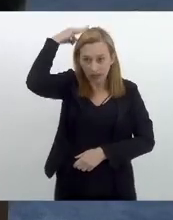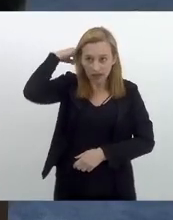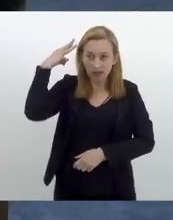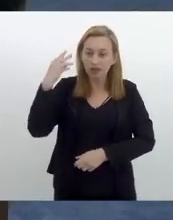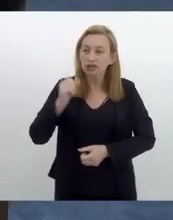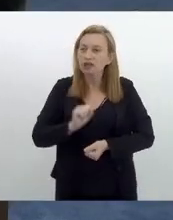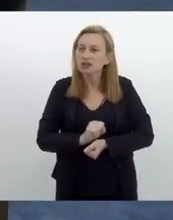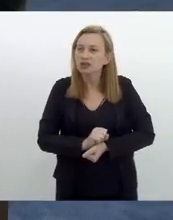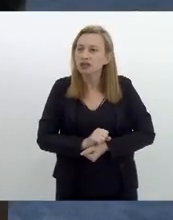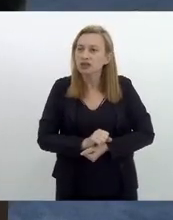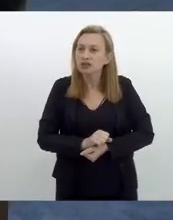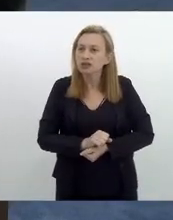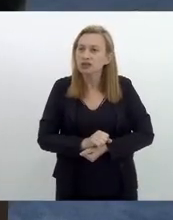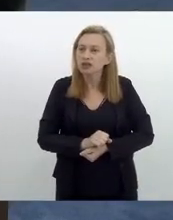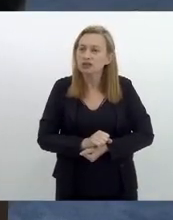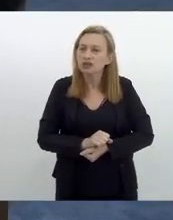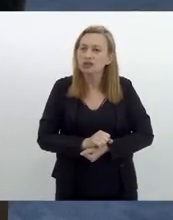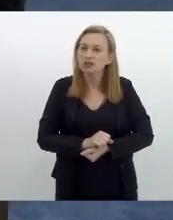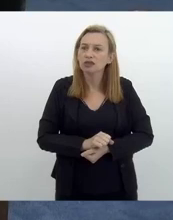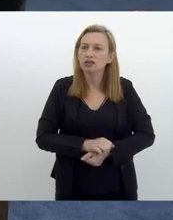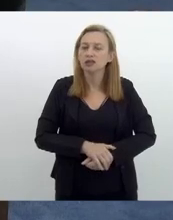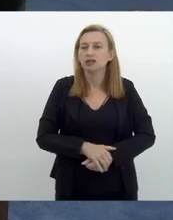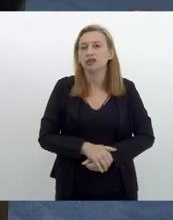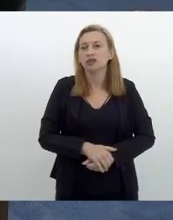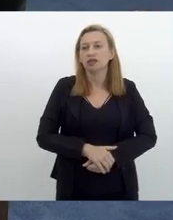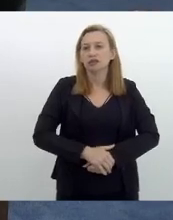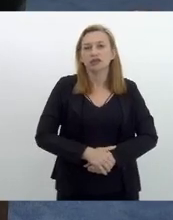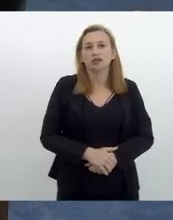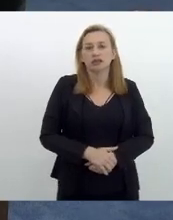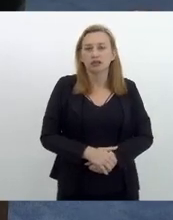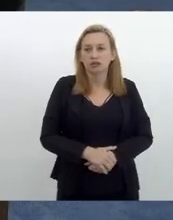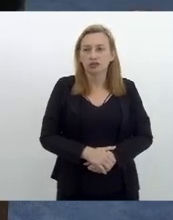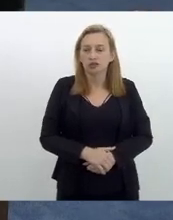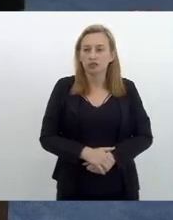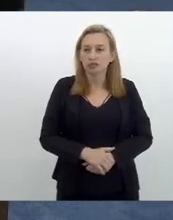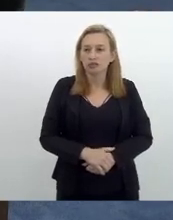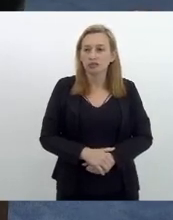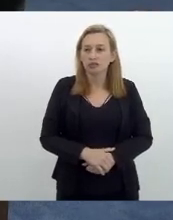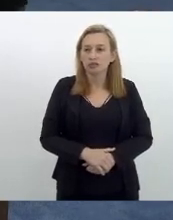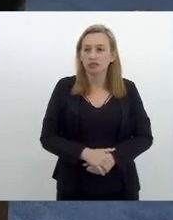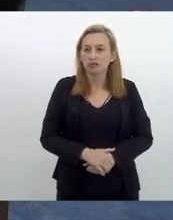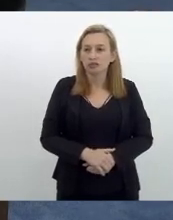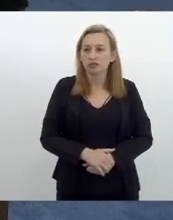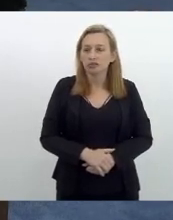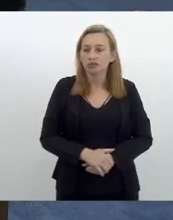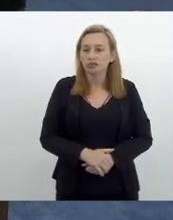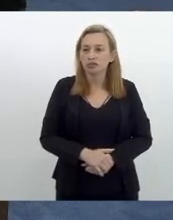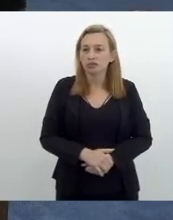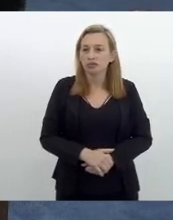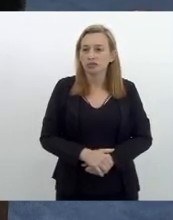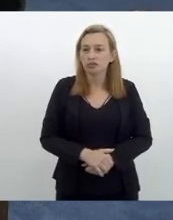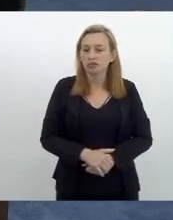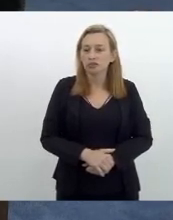acordo que